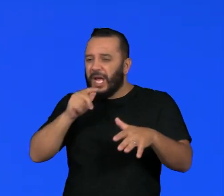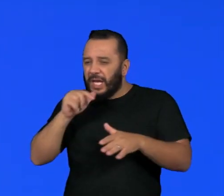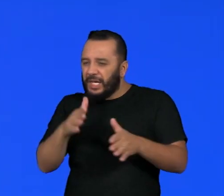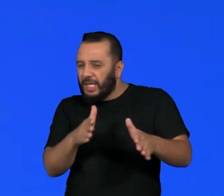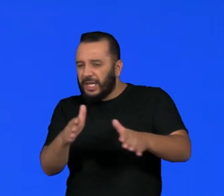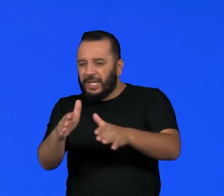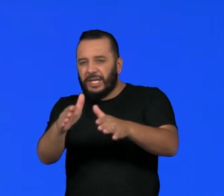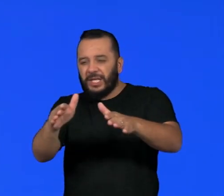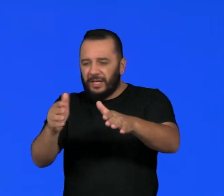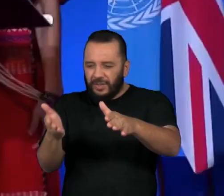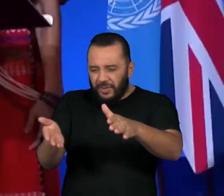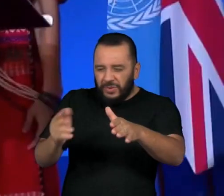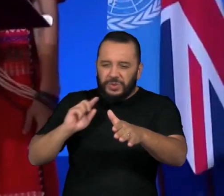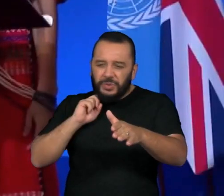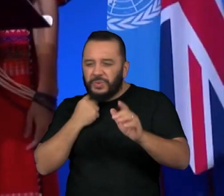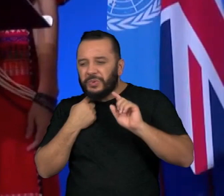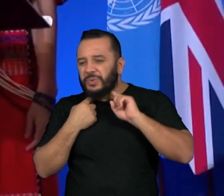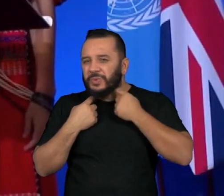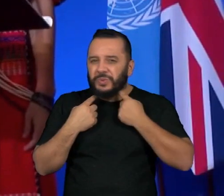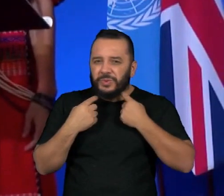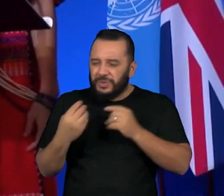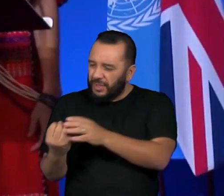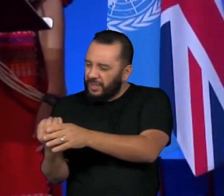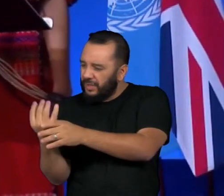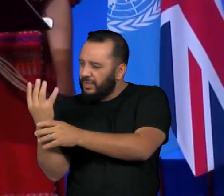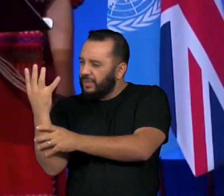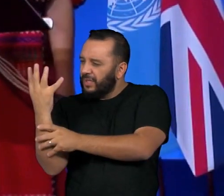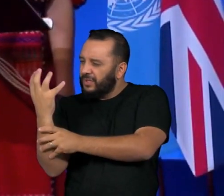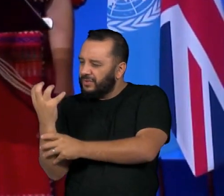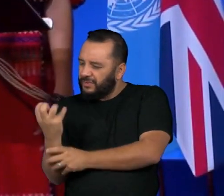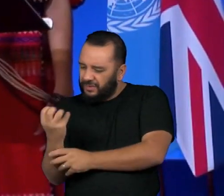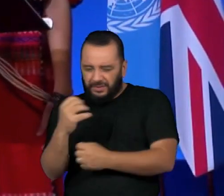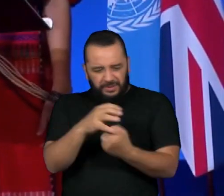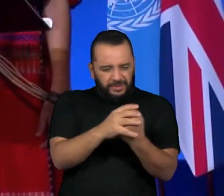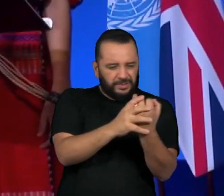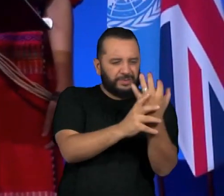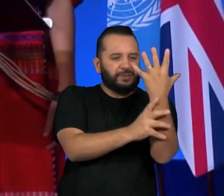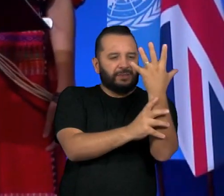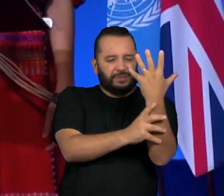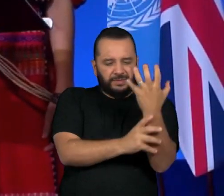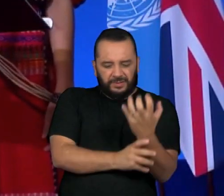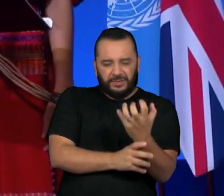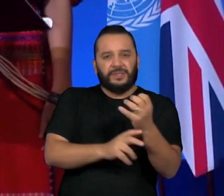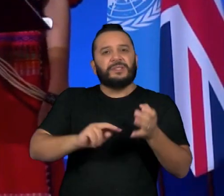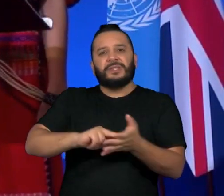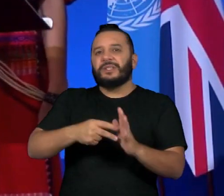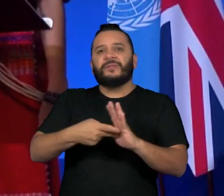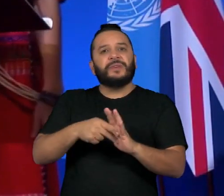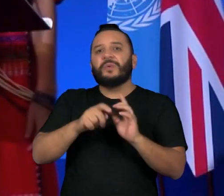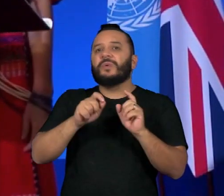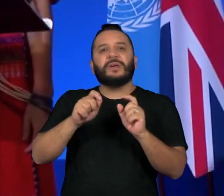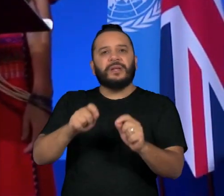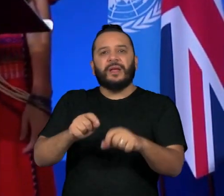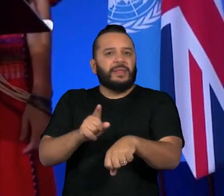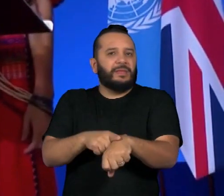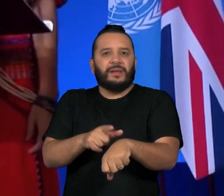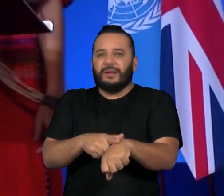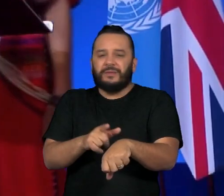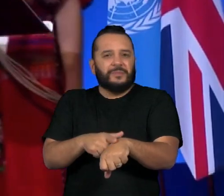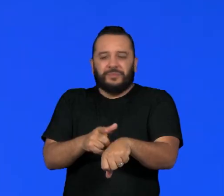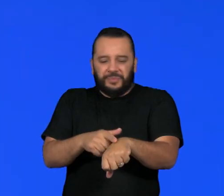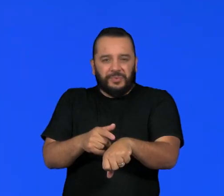não florescem como antes. A terra está falando, ela nos diz que não temos mais tempo. Os